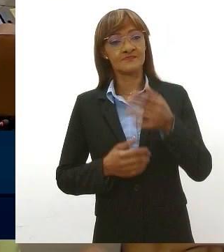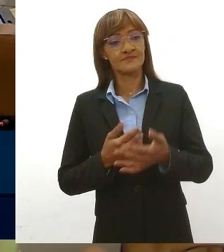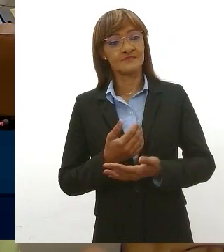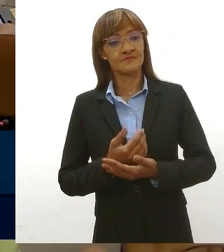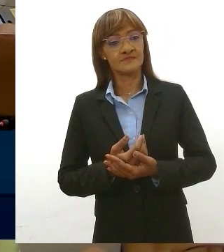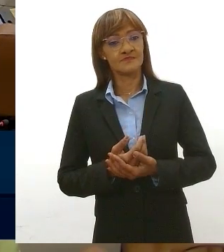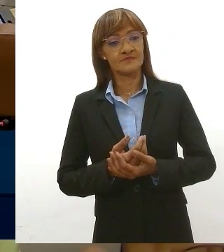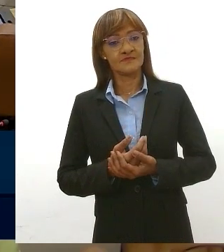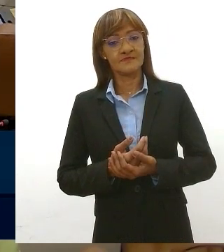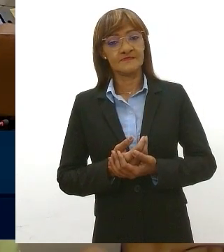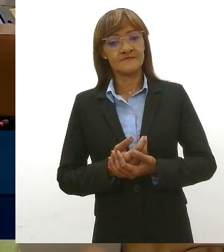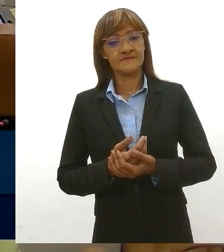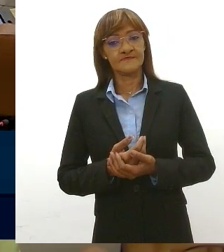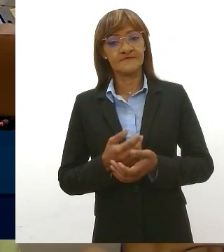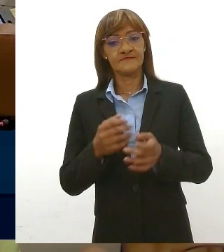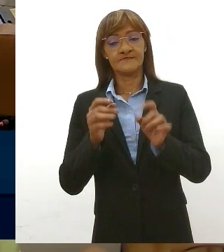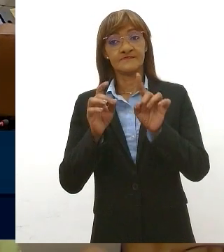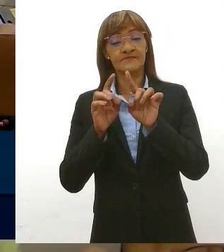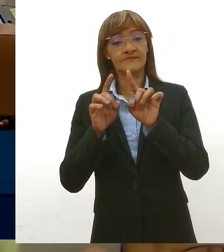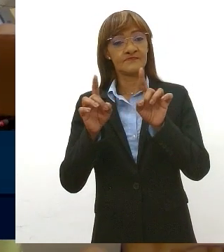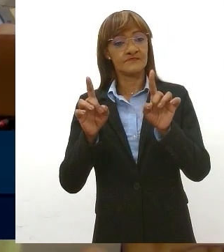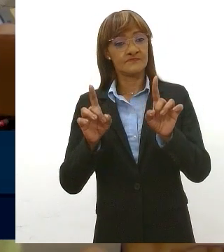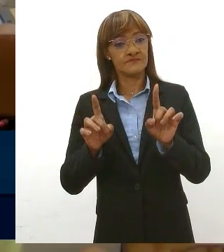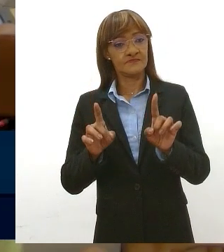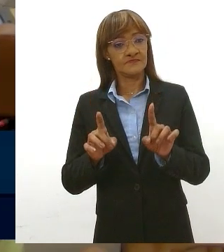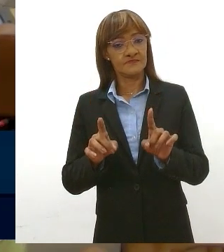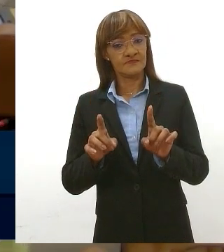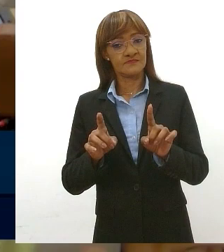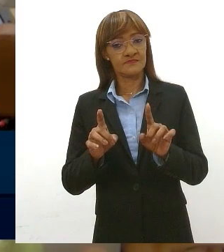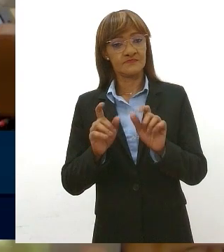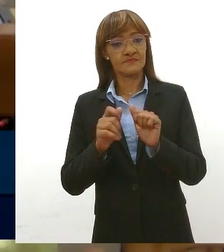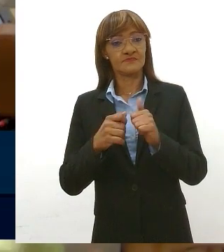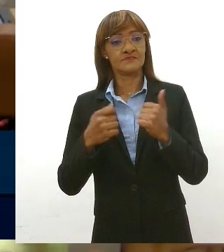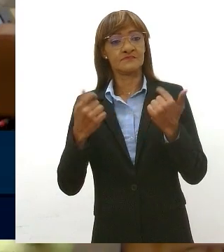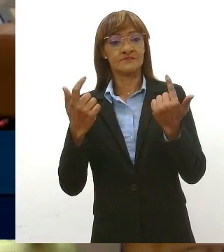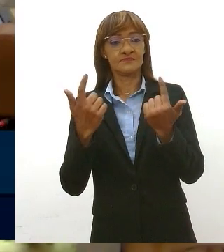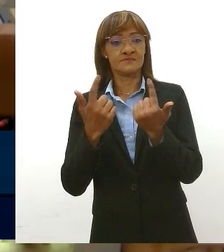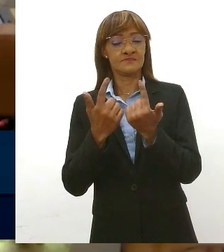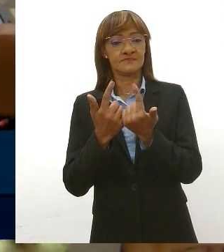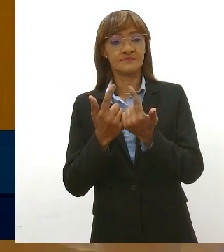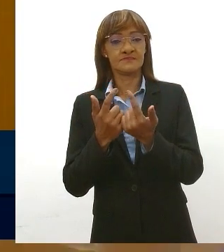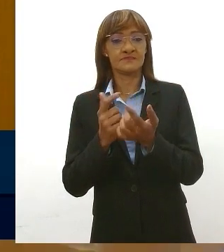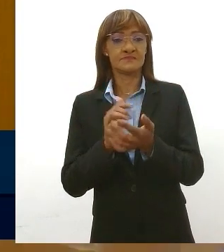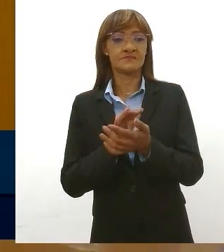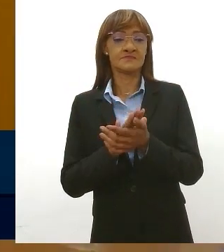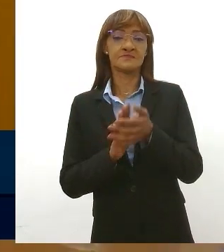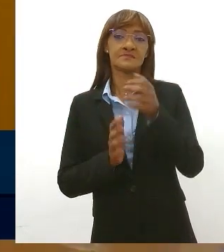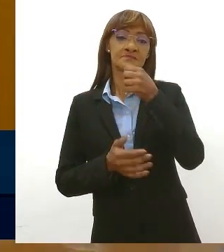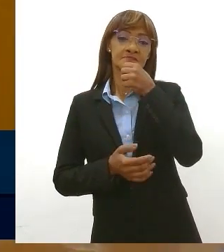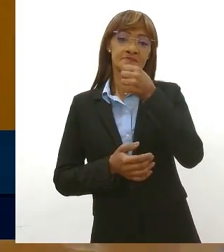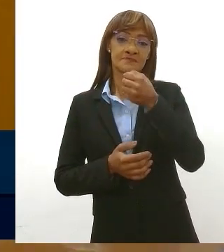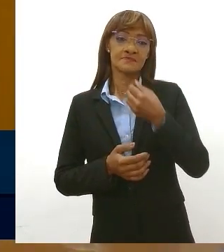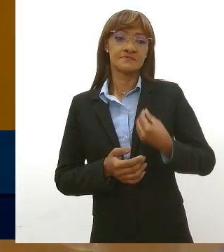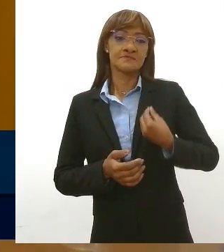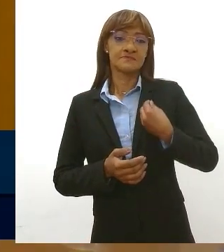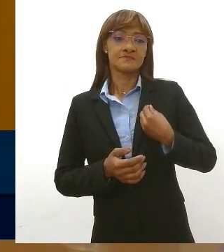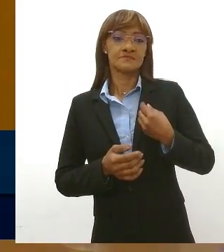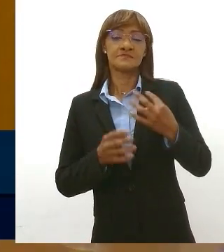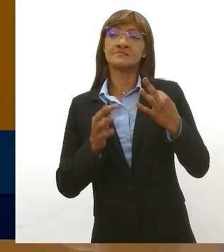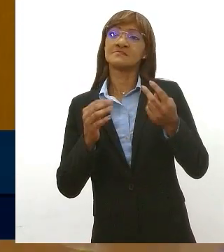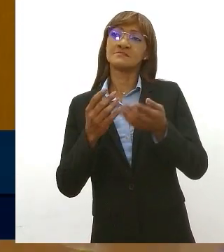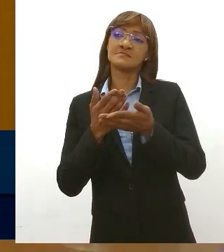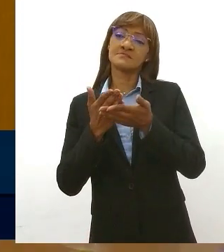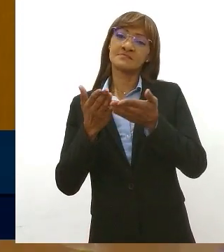servidores da Assembleia Legislativa, imprensa aqui presente, todos que nos acompanham, que estão aqui nas galerias,